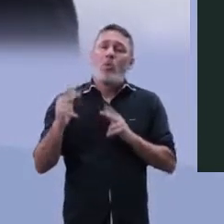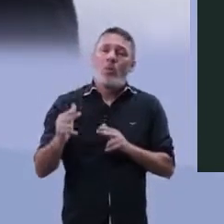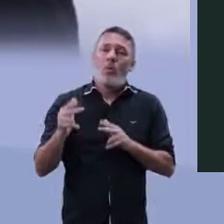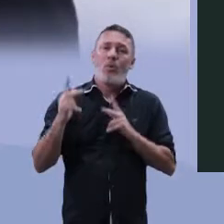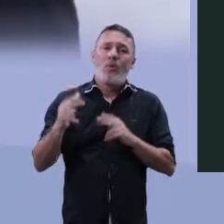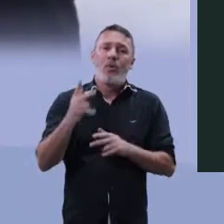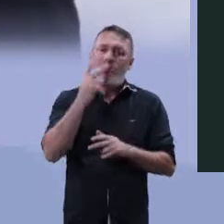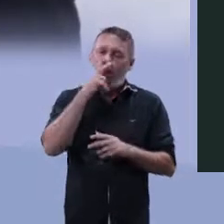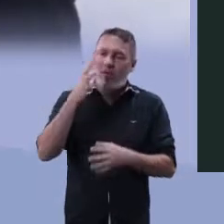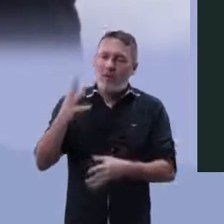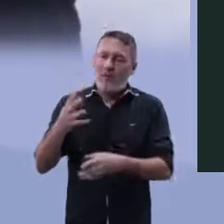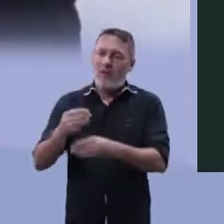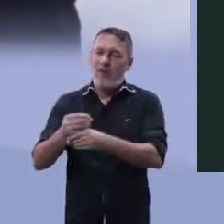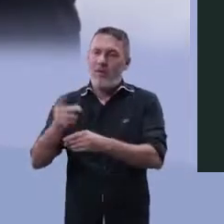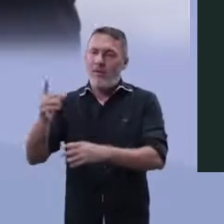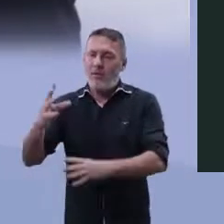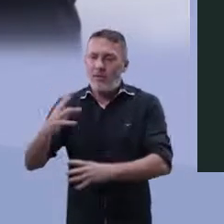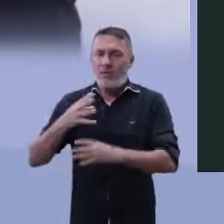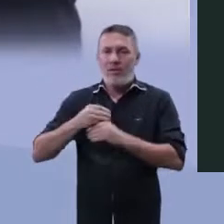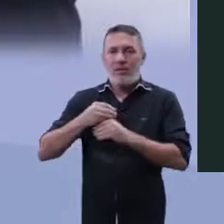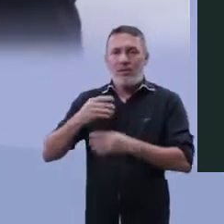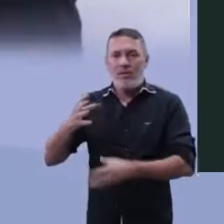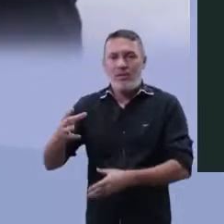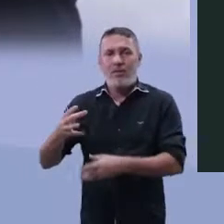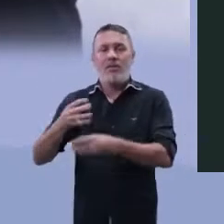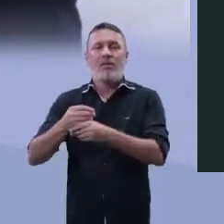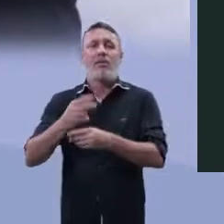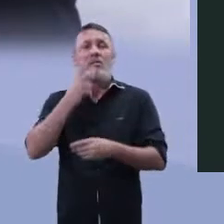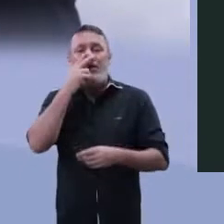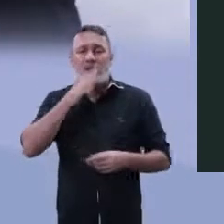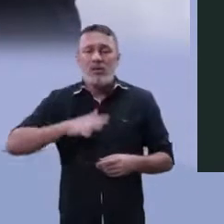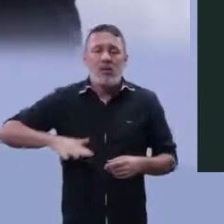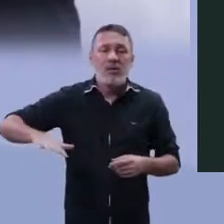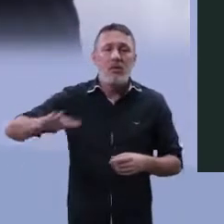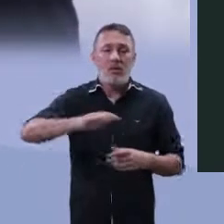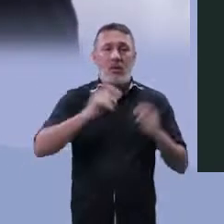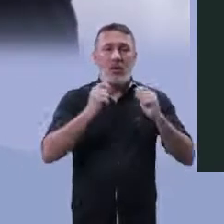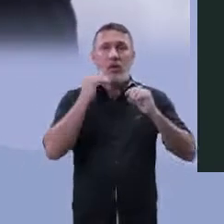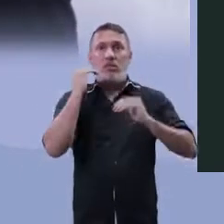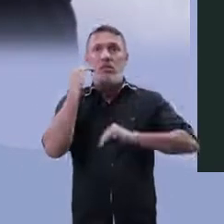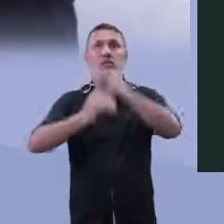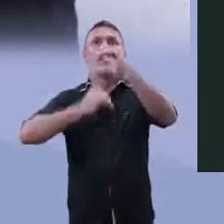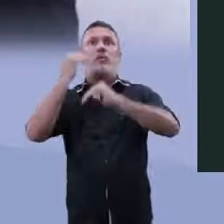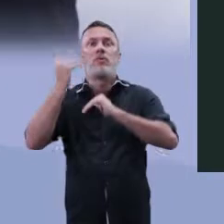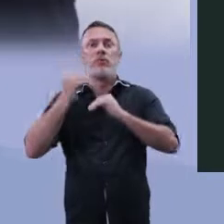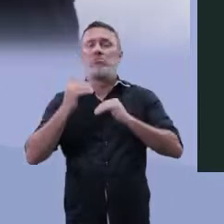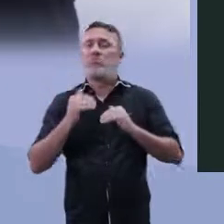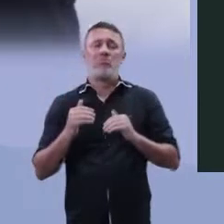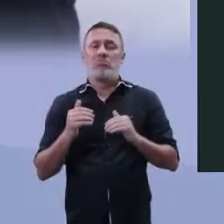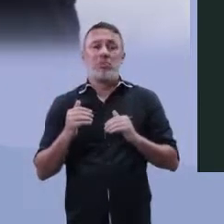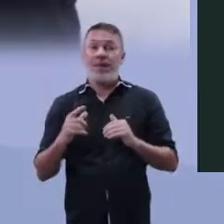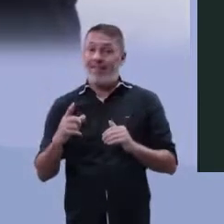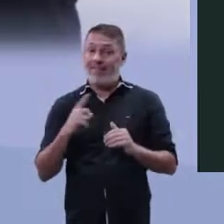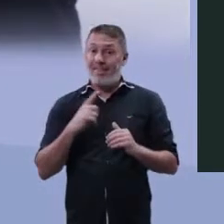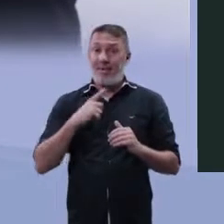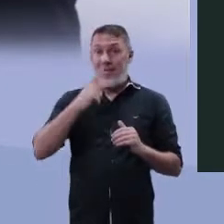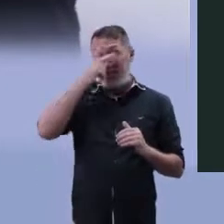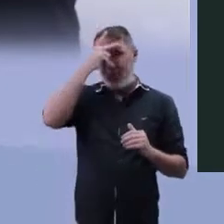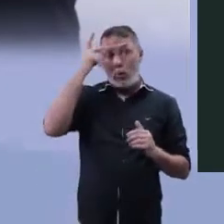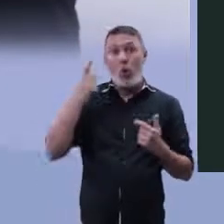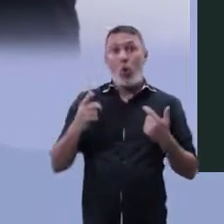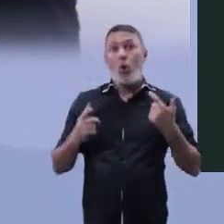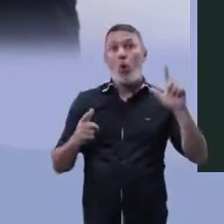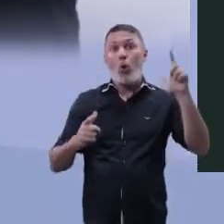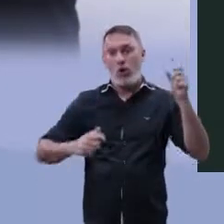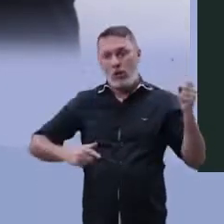eles acabam, de alguma forma, se completando, então não há, por exemplo, um ambiente favorável ao